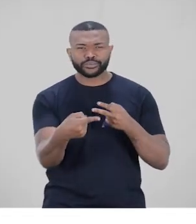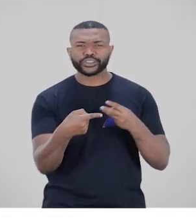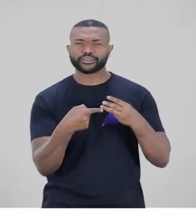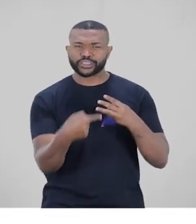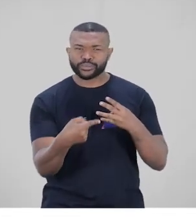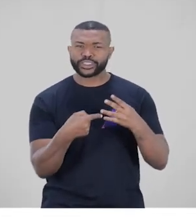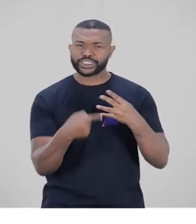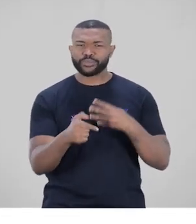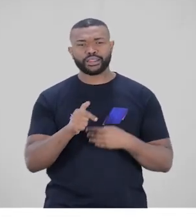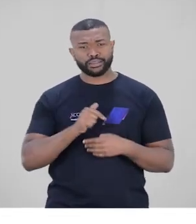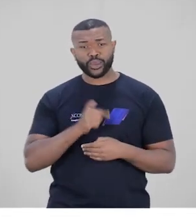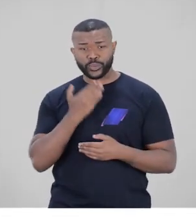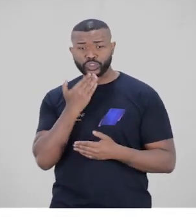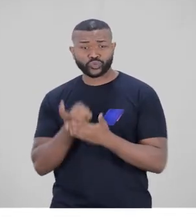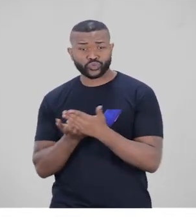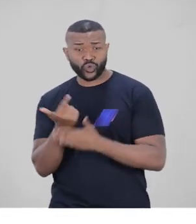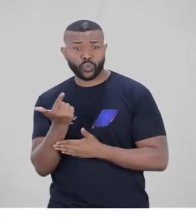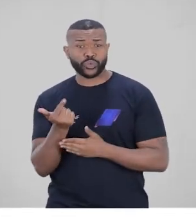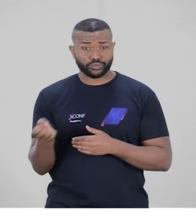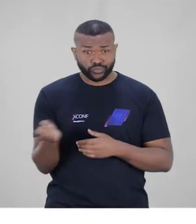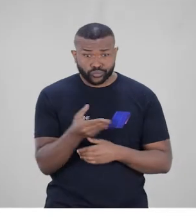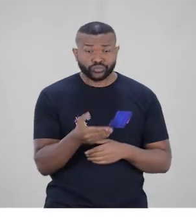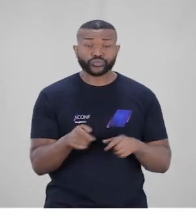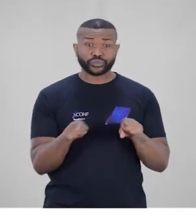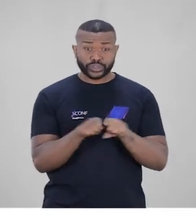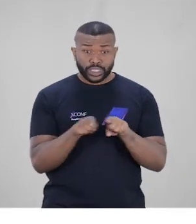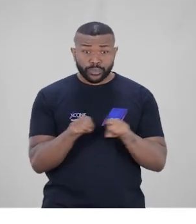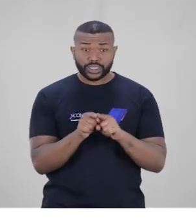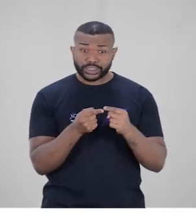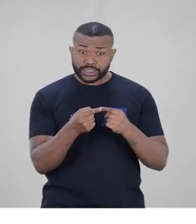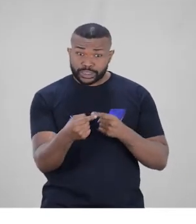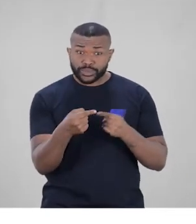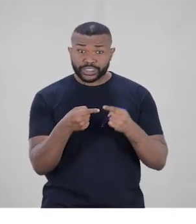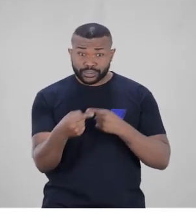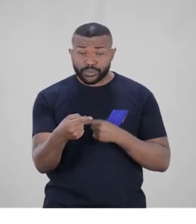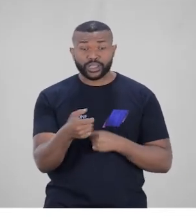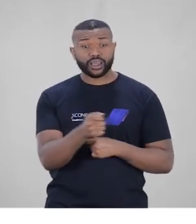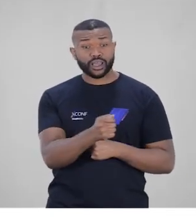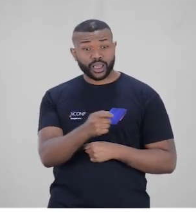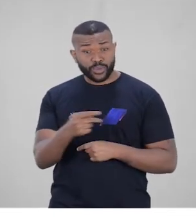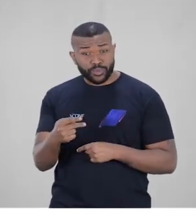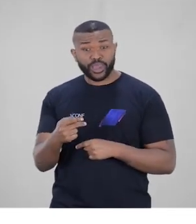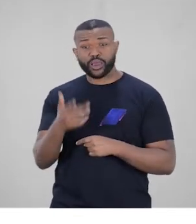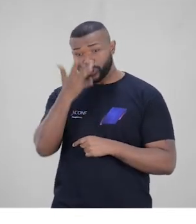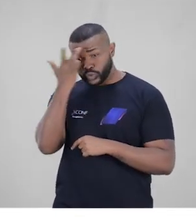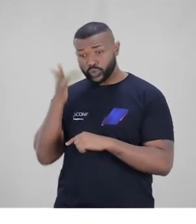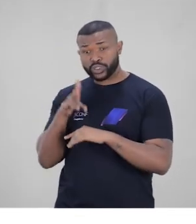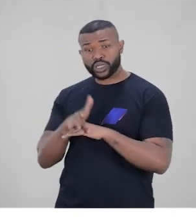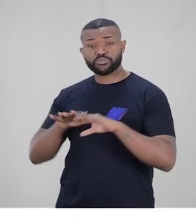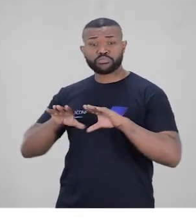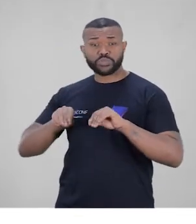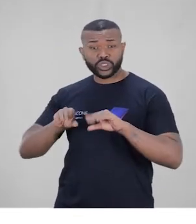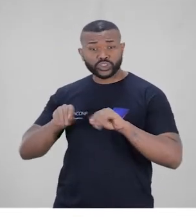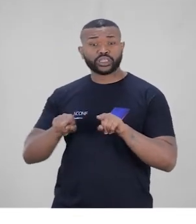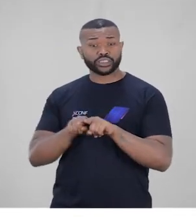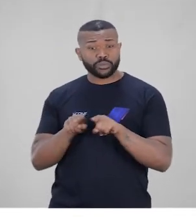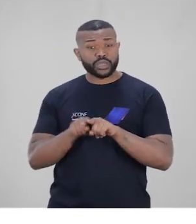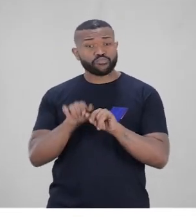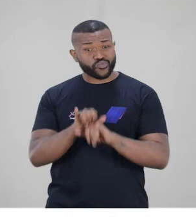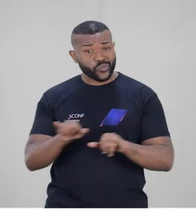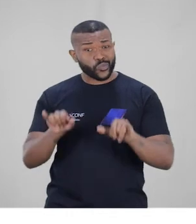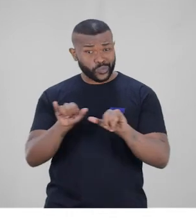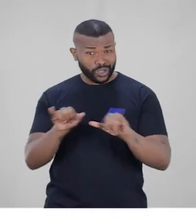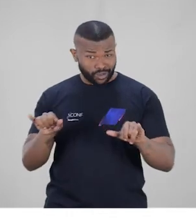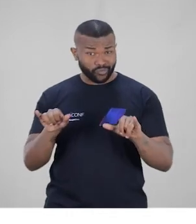semana há uma release nova e toda semana a app era gerada de forma manual e publicada de forma manual